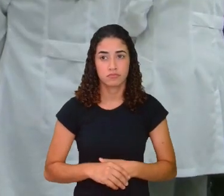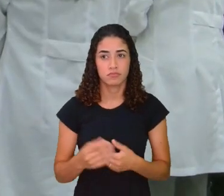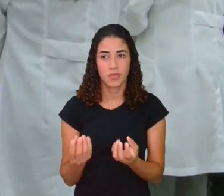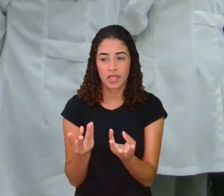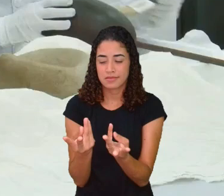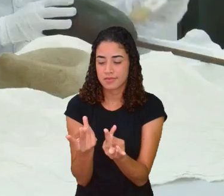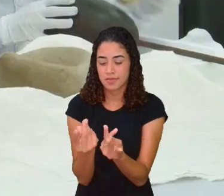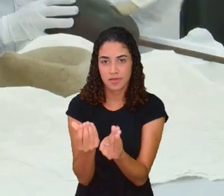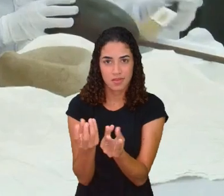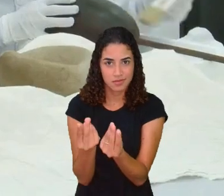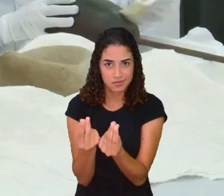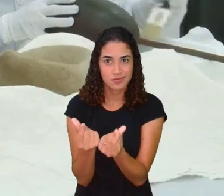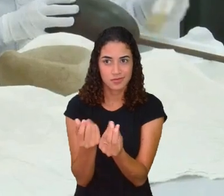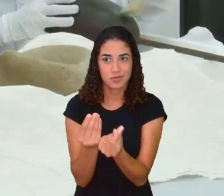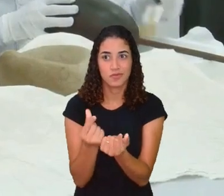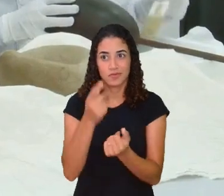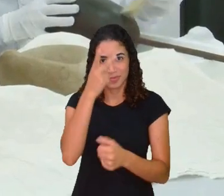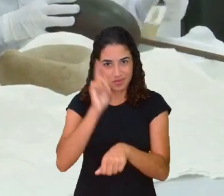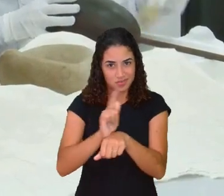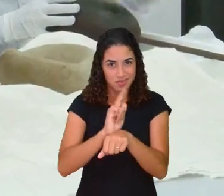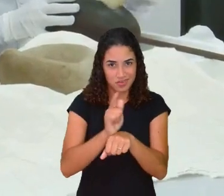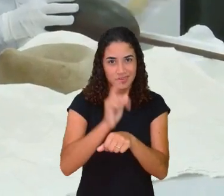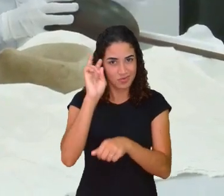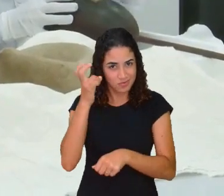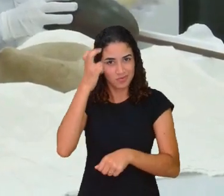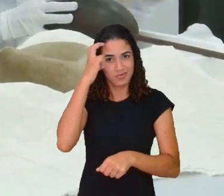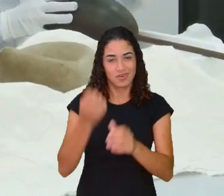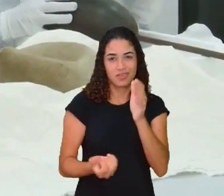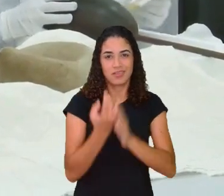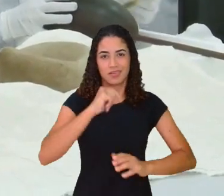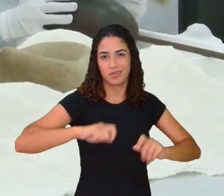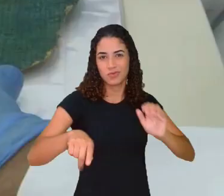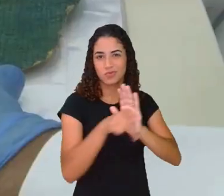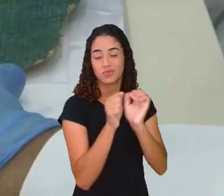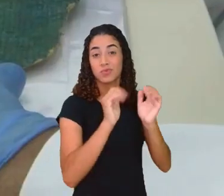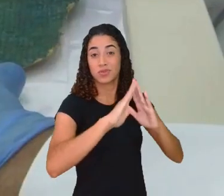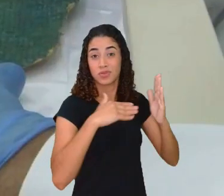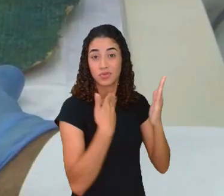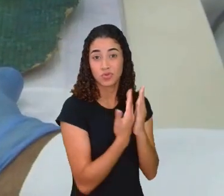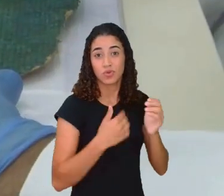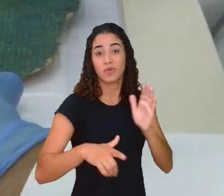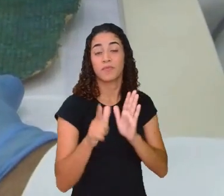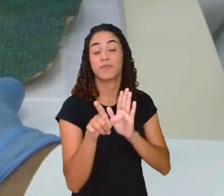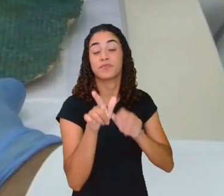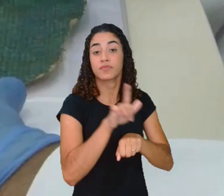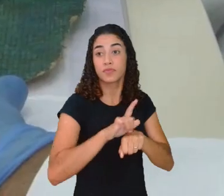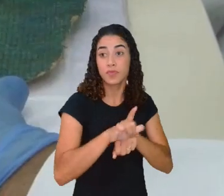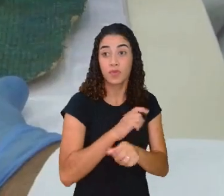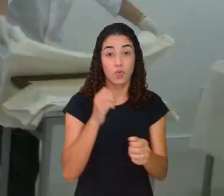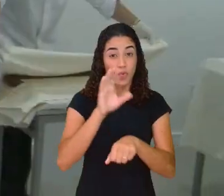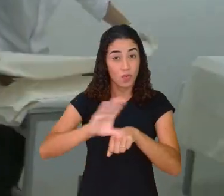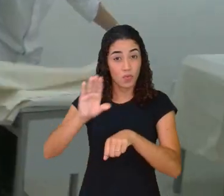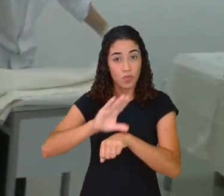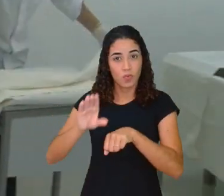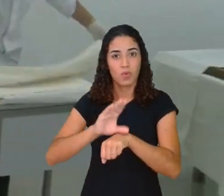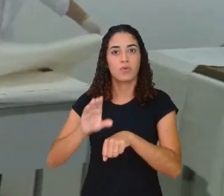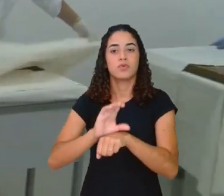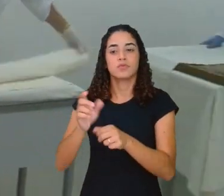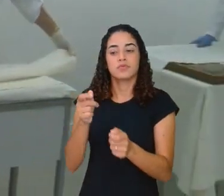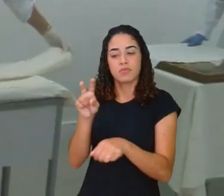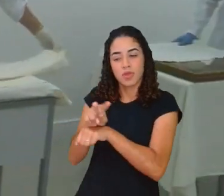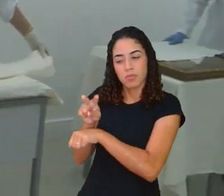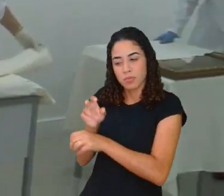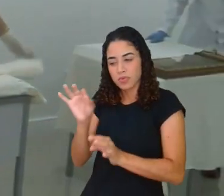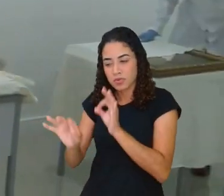Sensível a tudo isso é que a Gerência Cultural promove, em parceria com a Escola do Legislativo, um curso de preservação do acervo. São